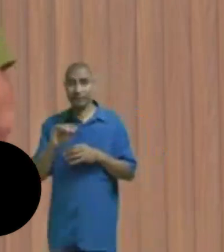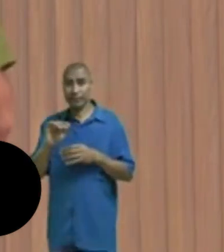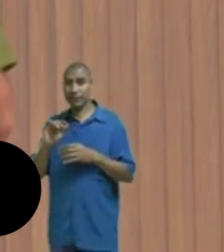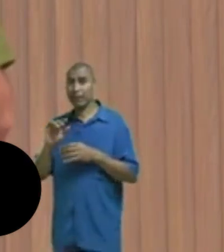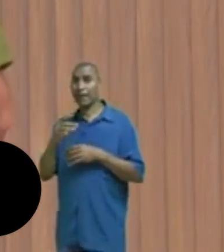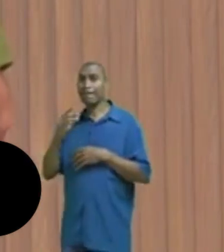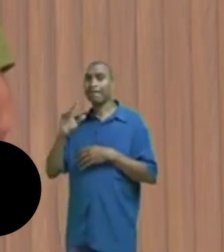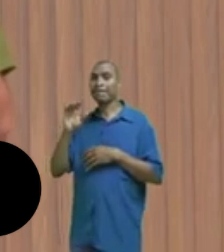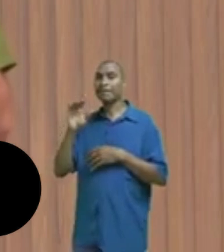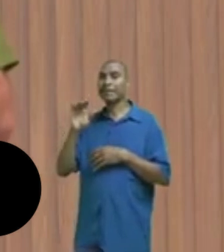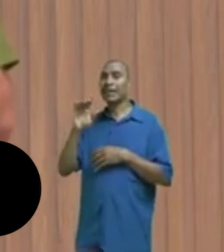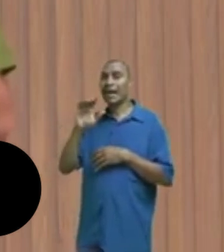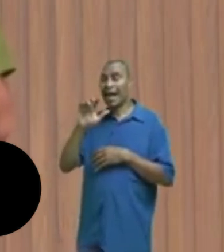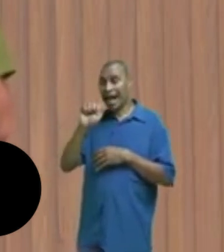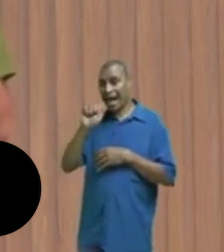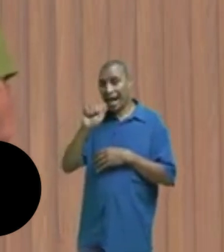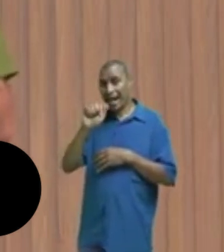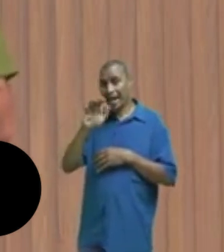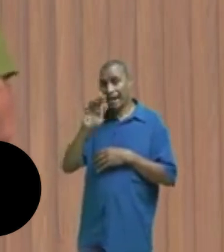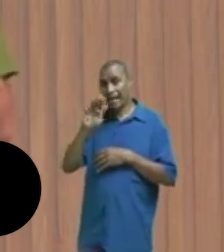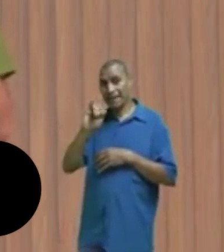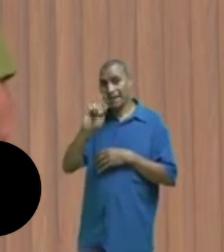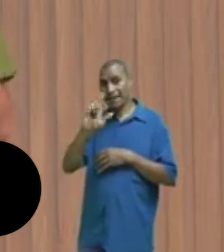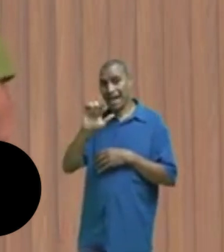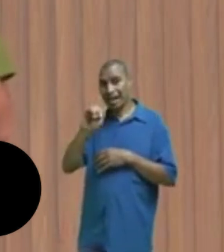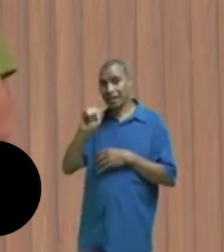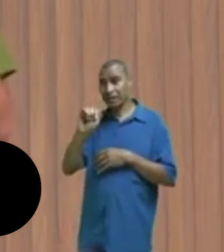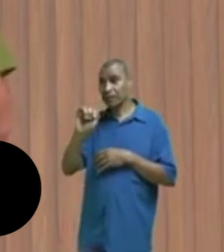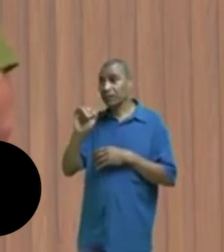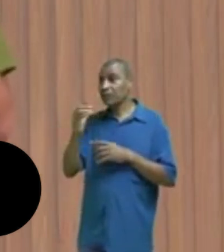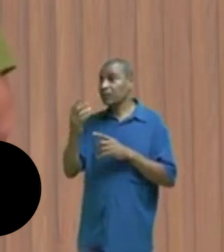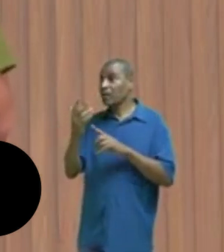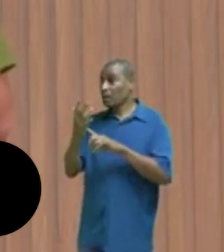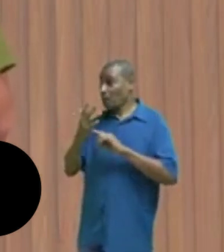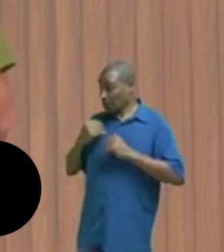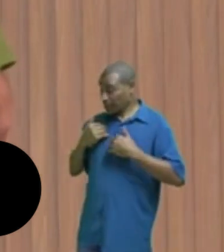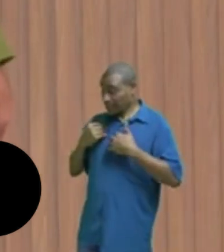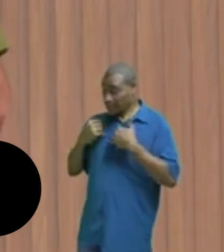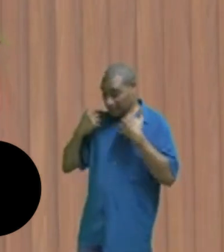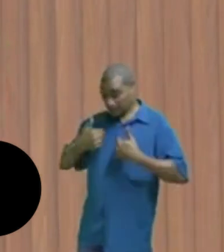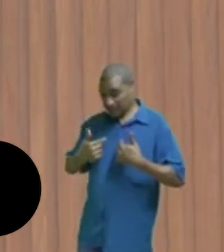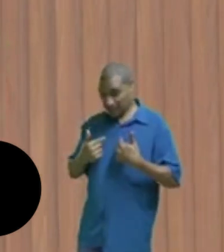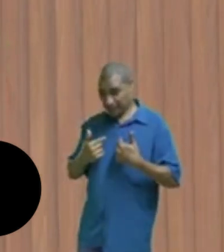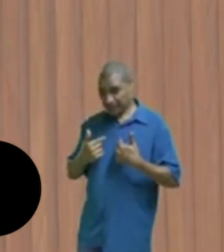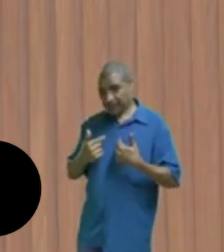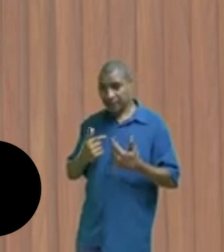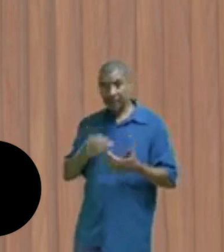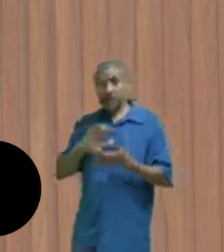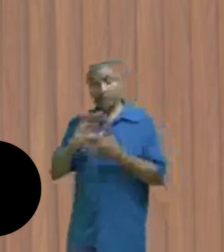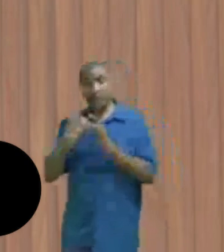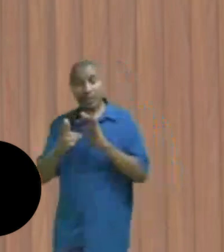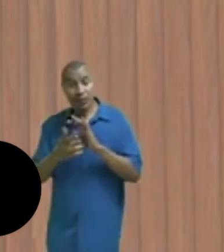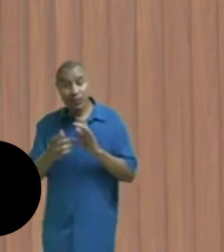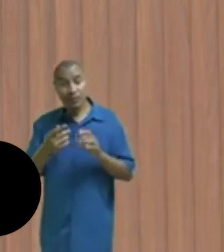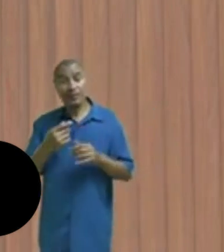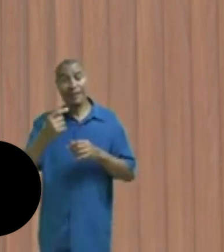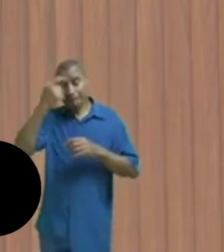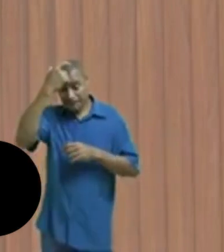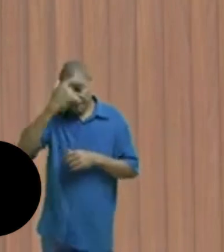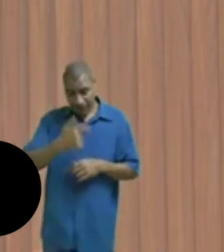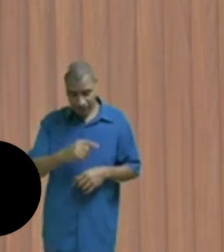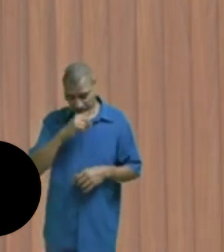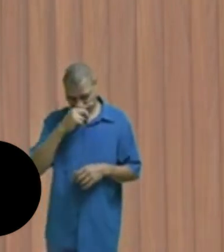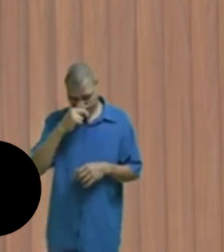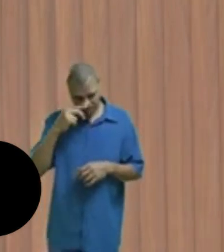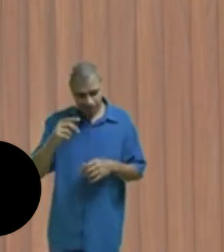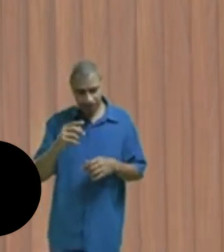representa, Abigail nos representa, essa mulher nos representa. O texto é sobre ele. É